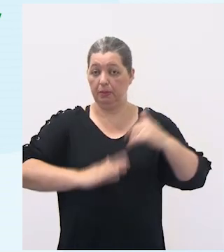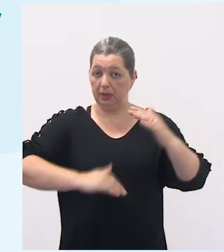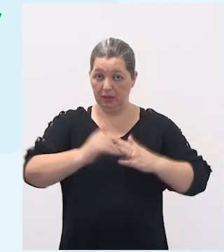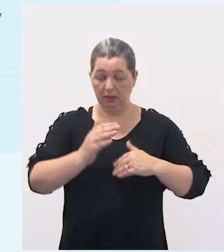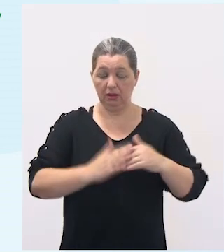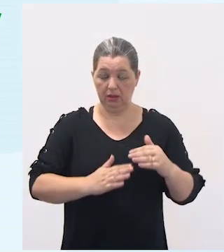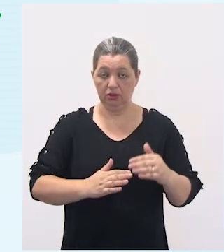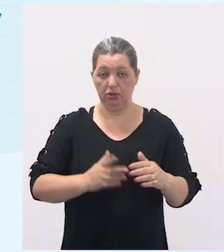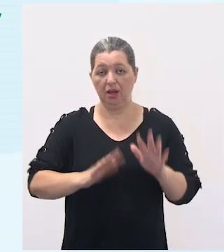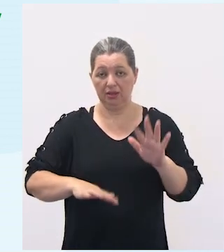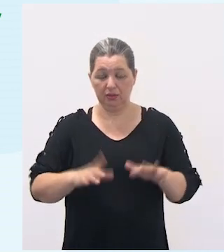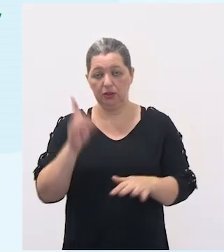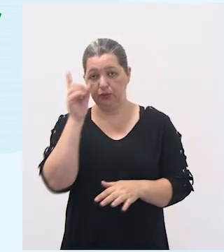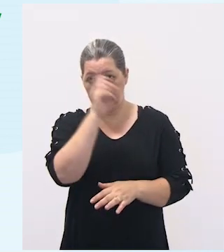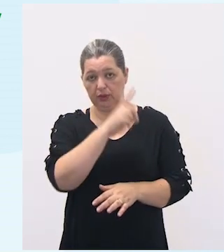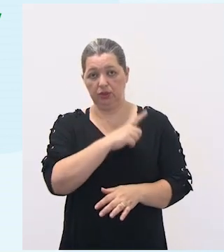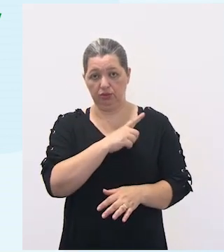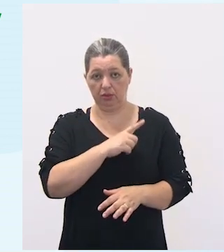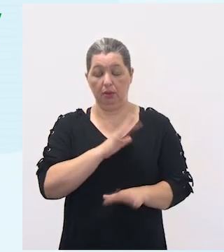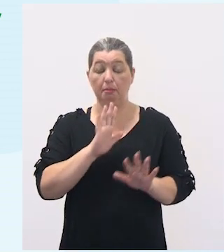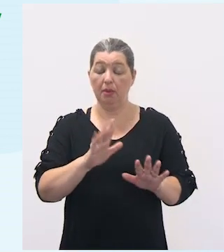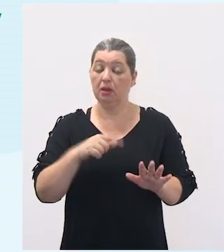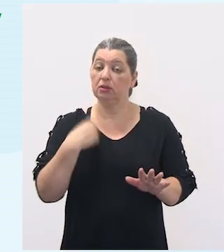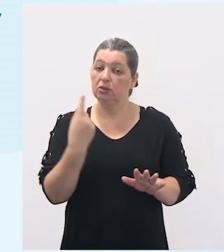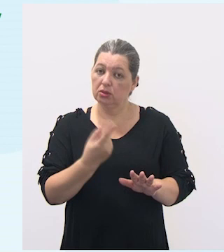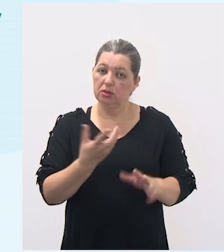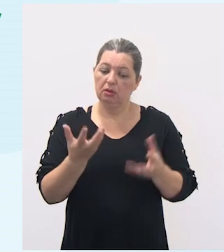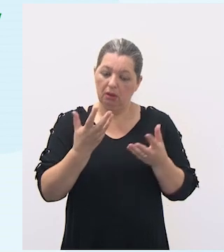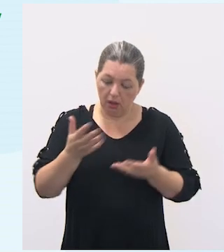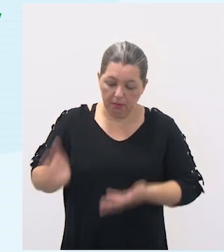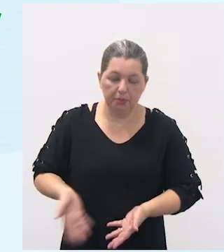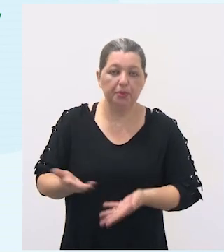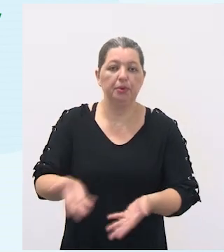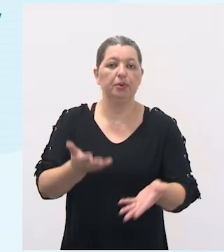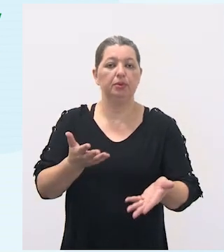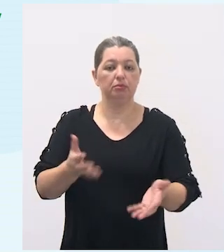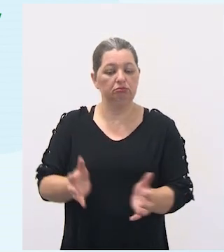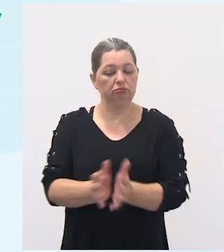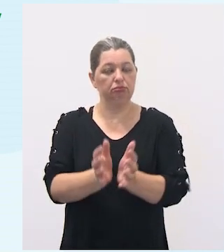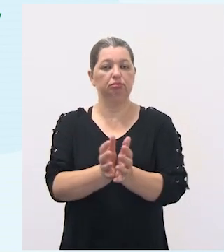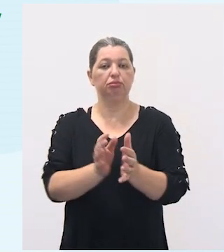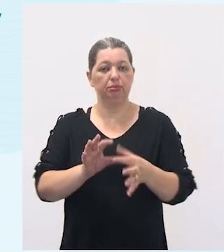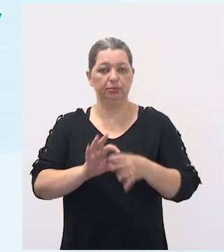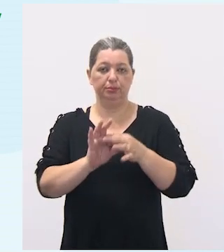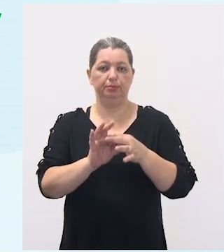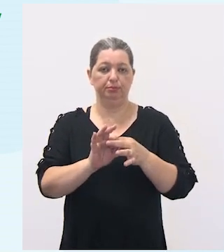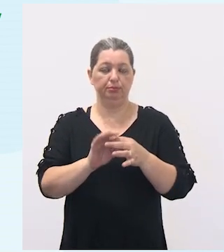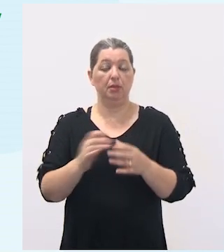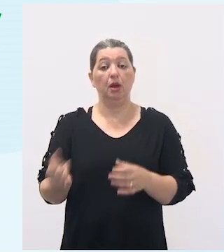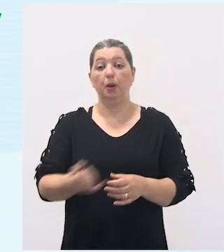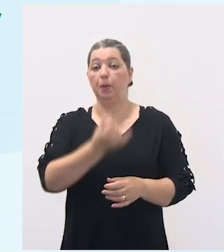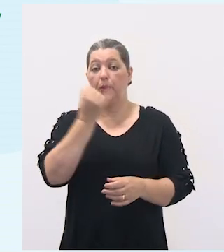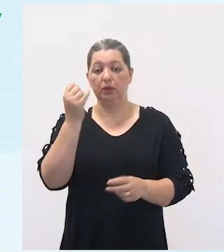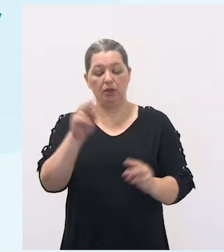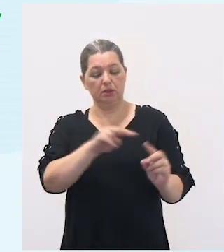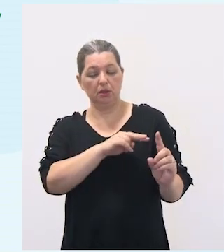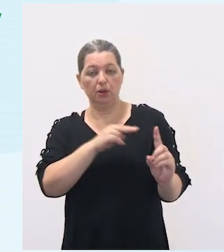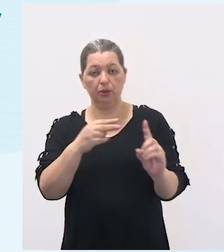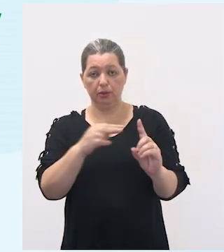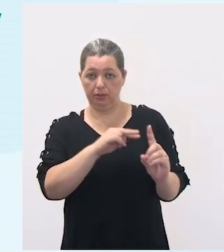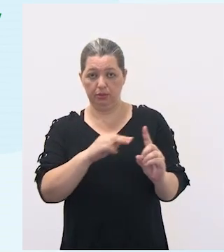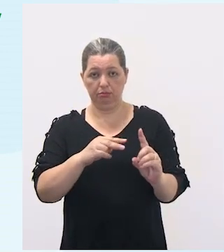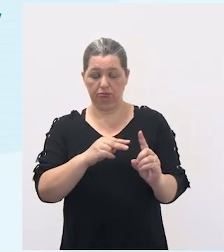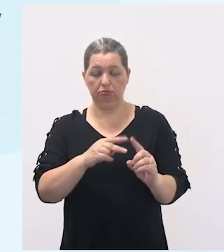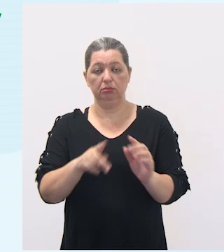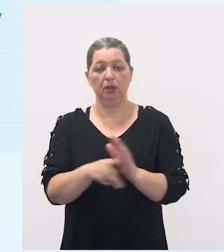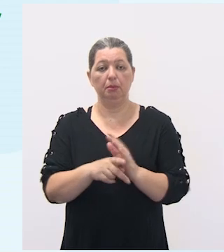E com isso, nós não vamos deixar ninguém para trás da importância de olhar, o foco de olhar e apoiá-los